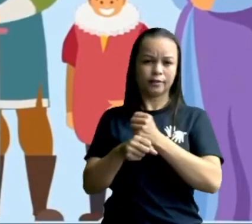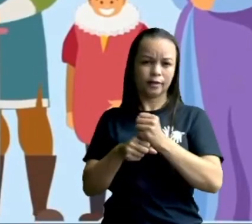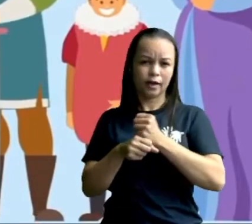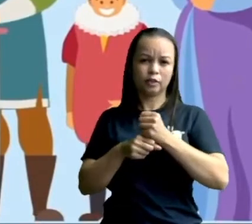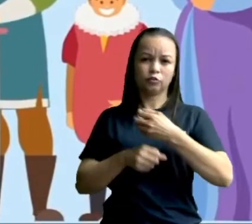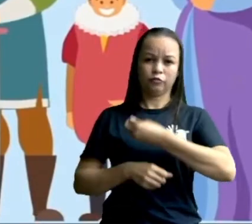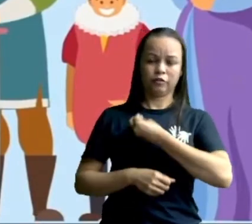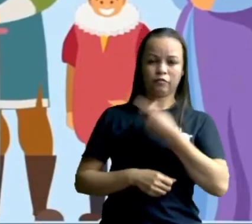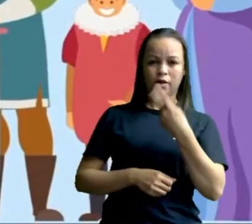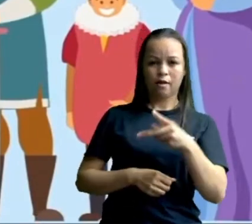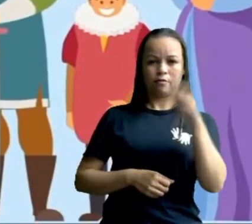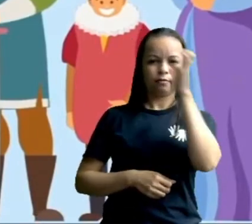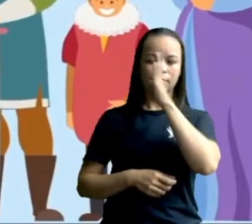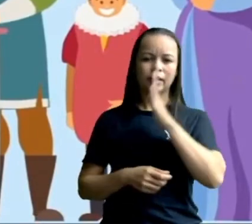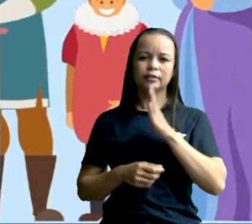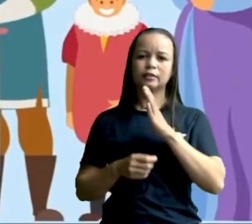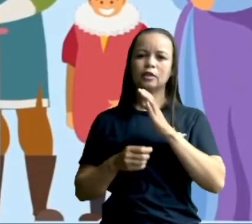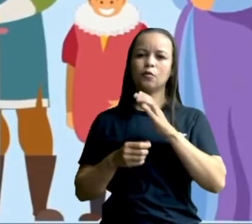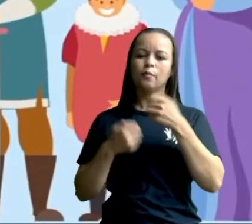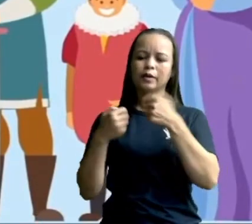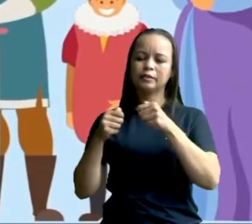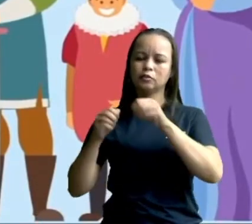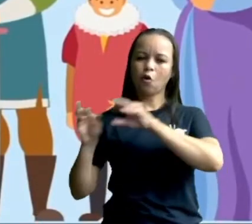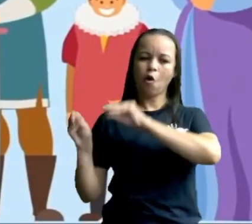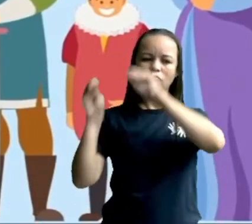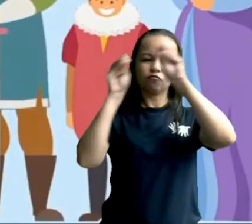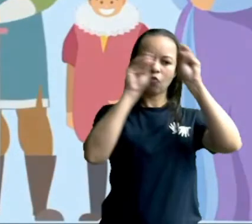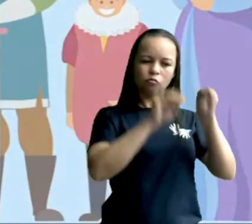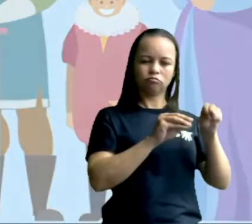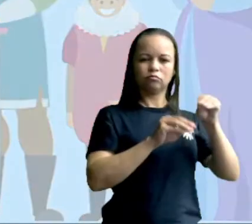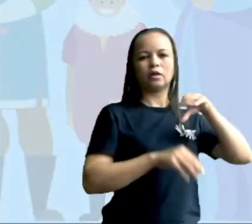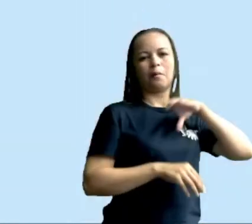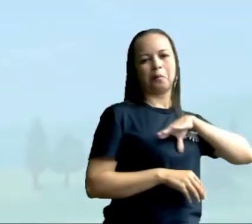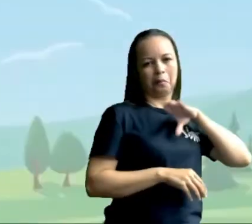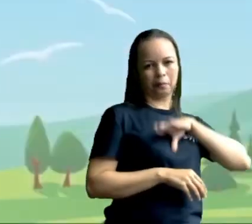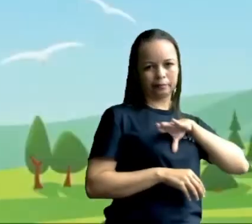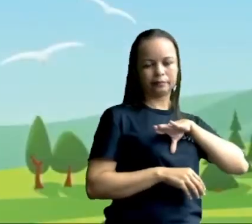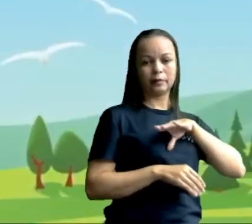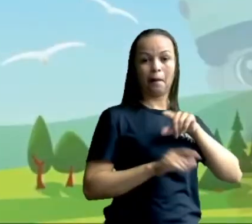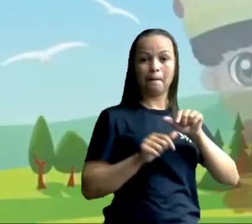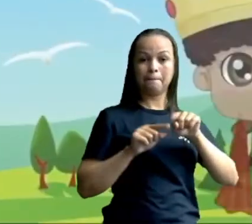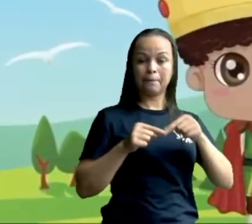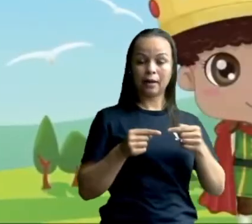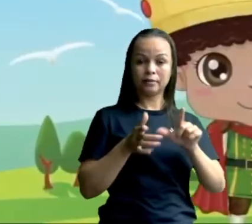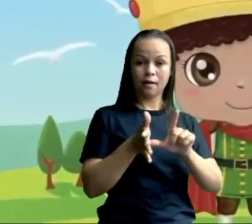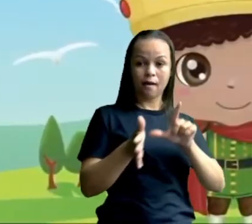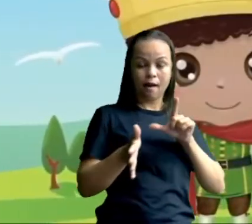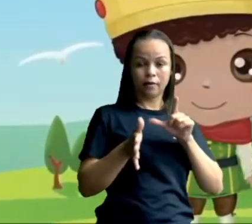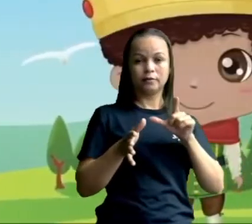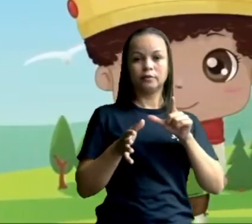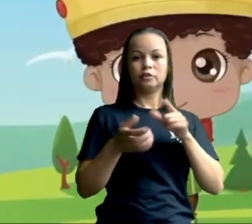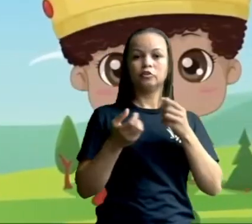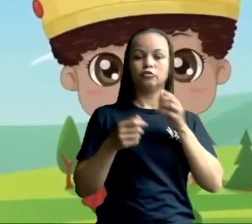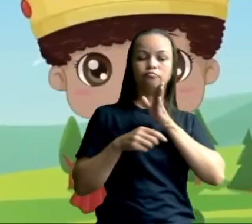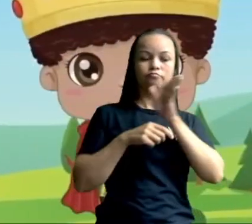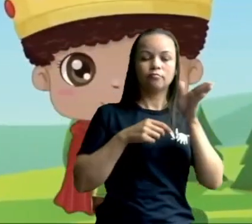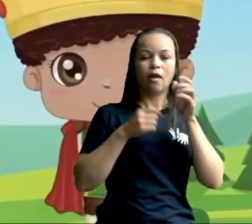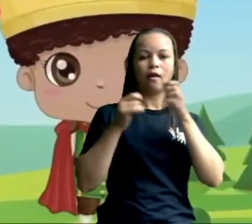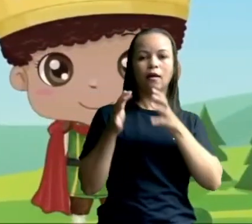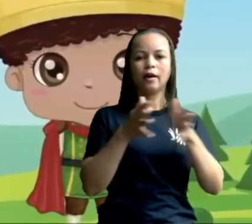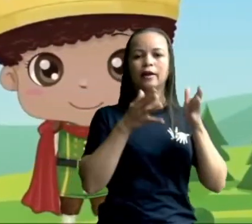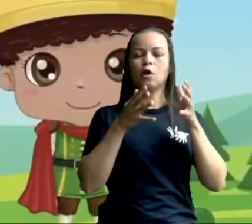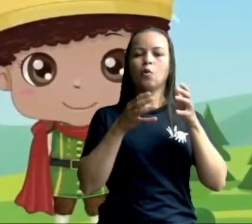a família real precisou retornar a Portugal. Mas antes de ir embora, o rei Dom João